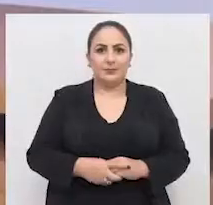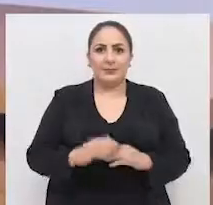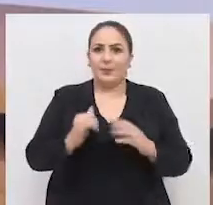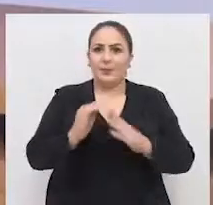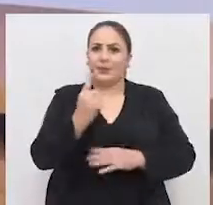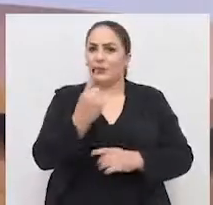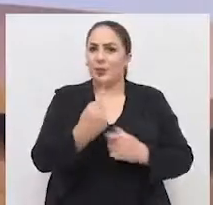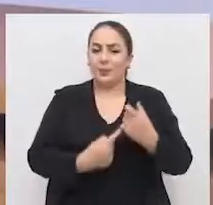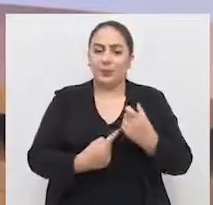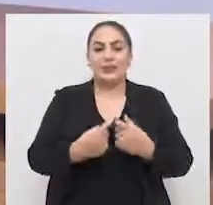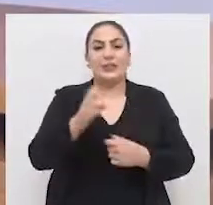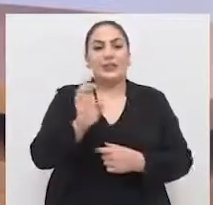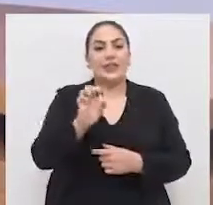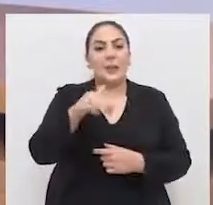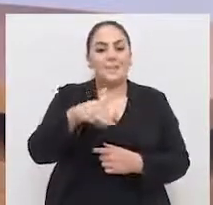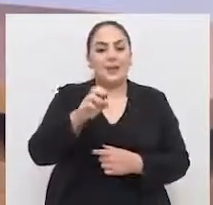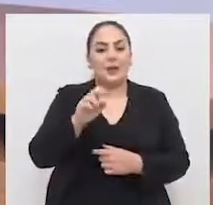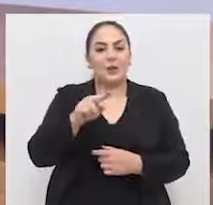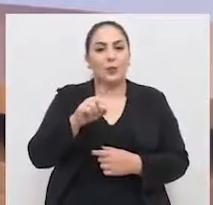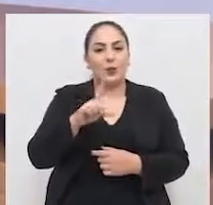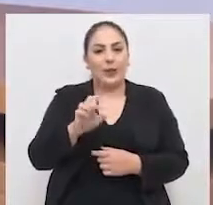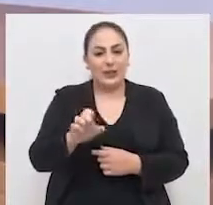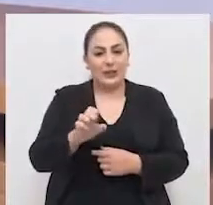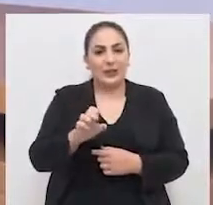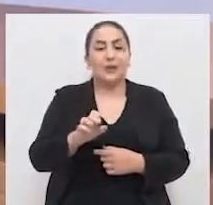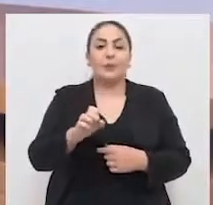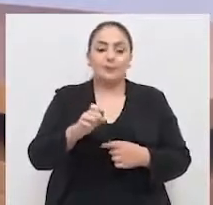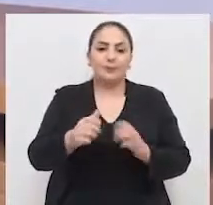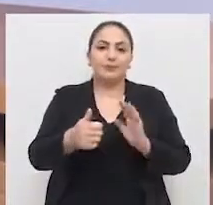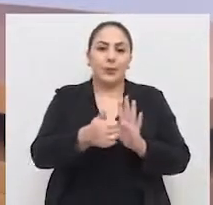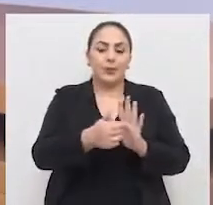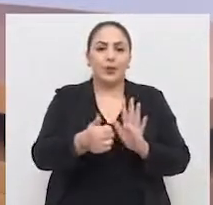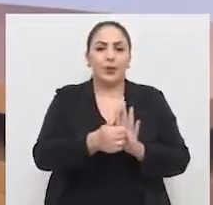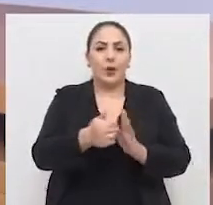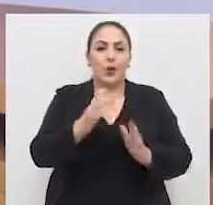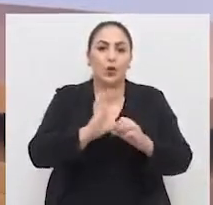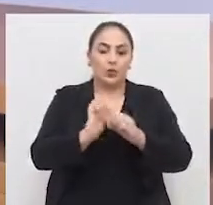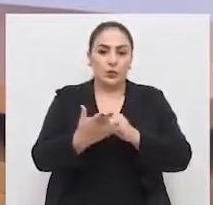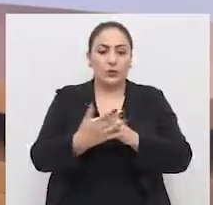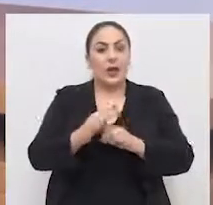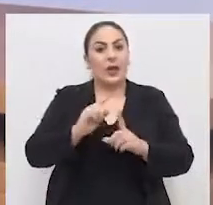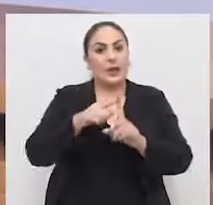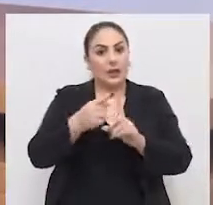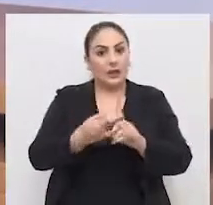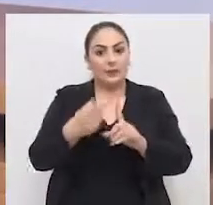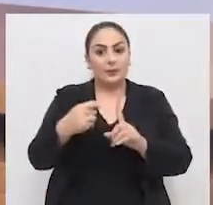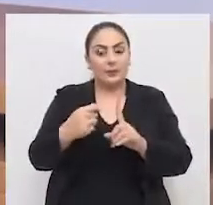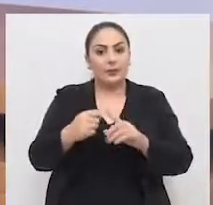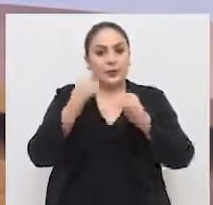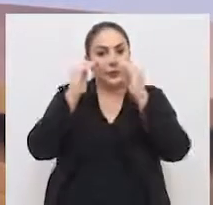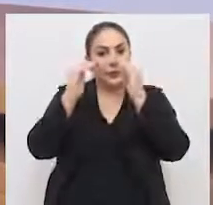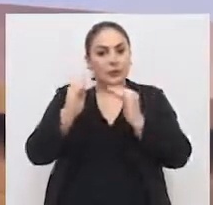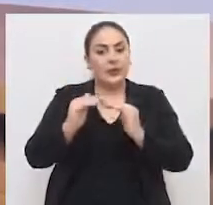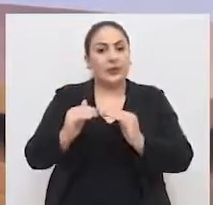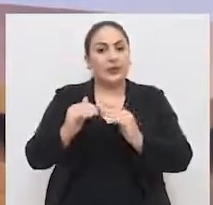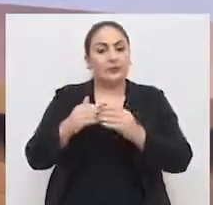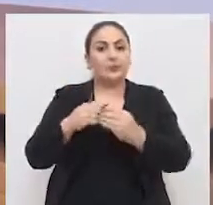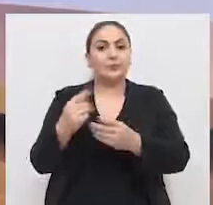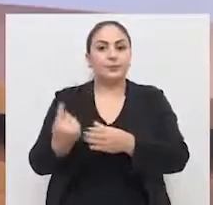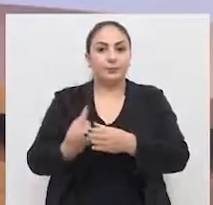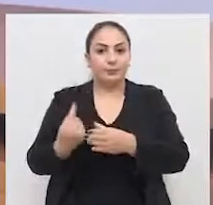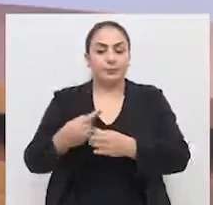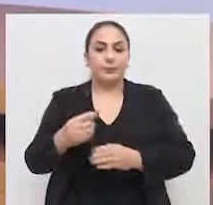Há pouco mais de um mês, Emanuele Beck positivou para a Covid. Grávida, precisou seguir as orientações